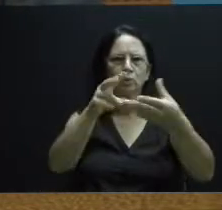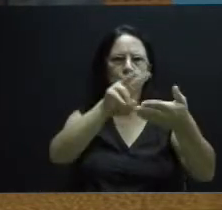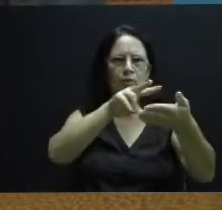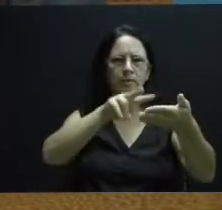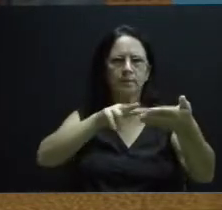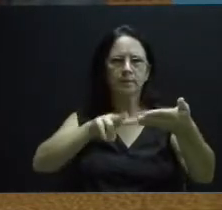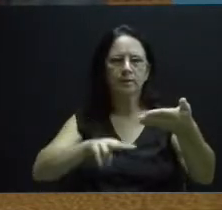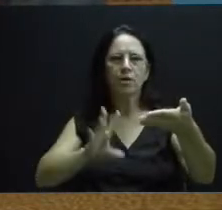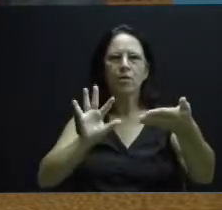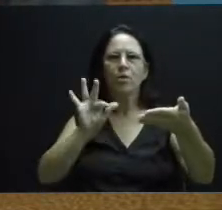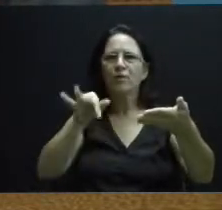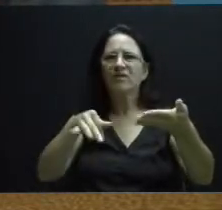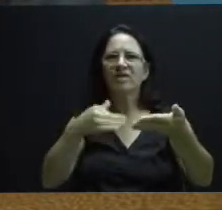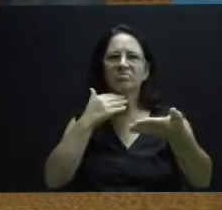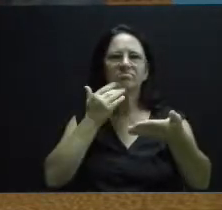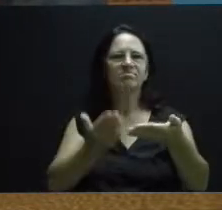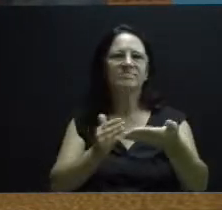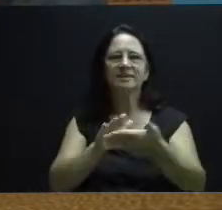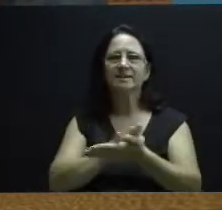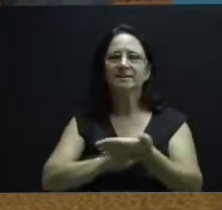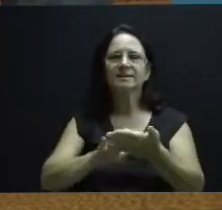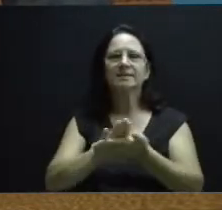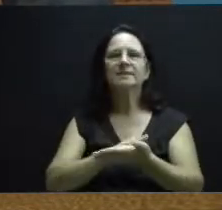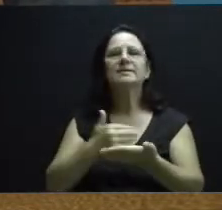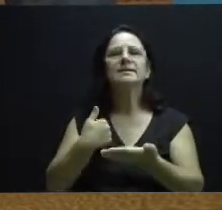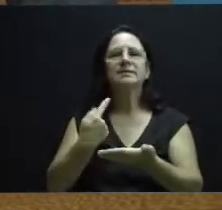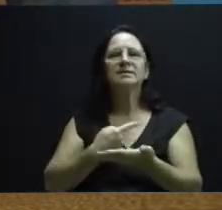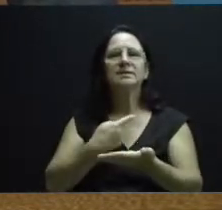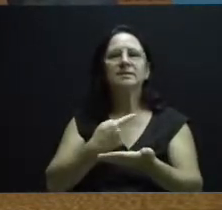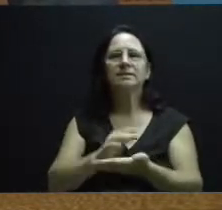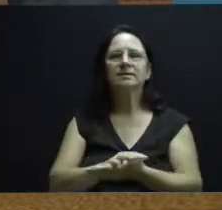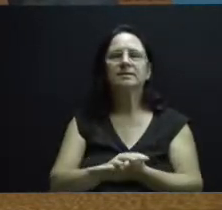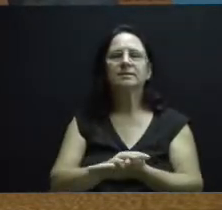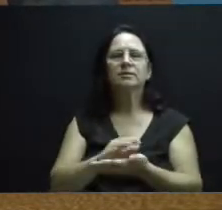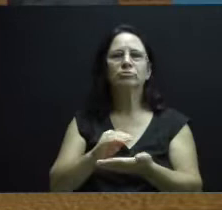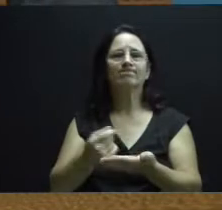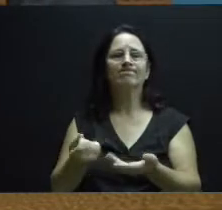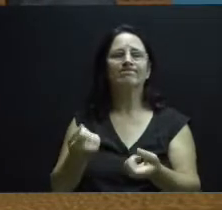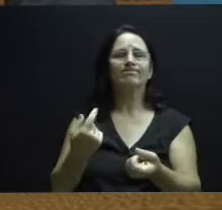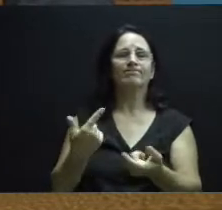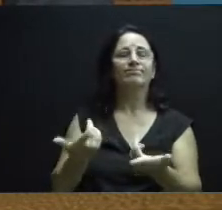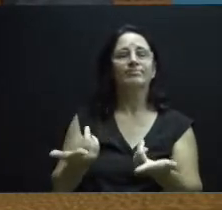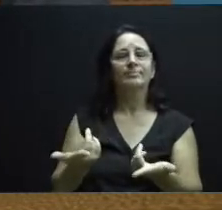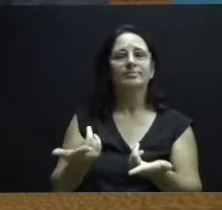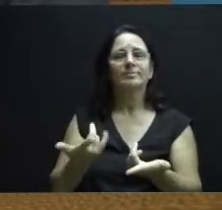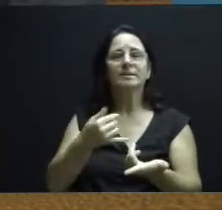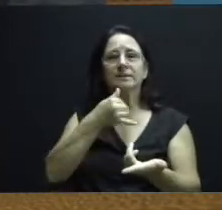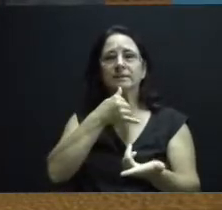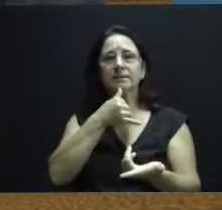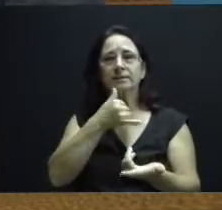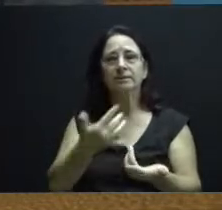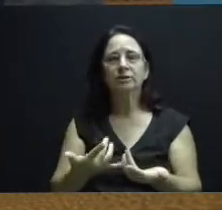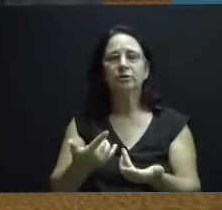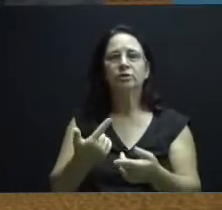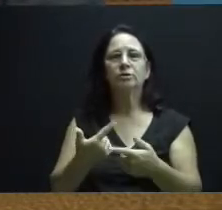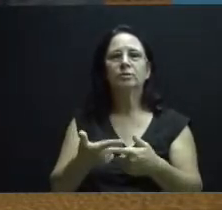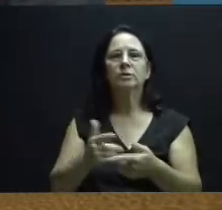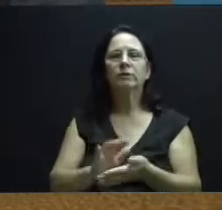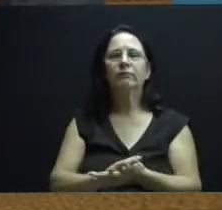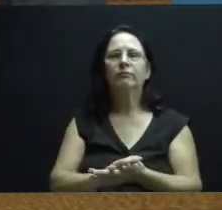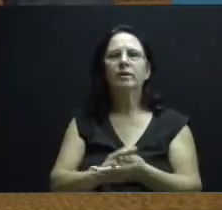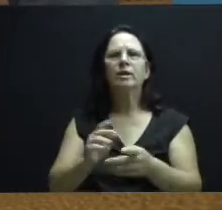que no final não dá em nada a gente acaba ficando injuriado senhores vereadores e mais por falar em